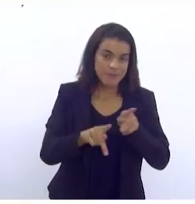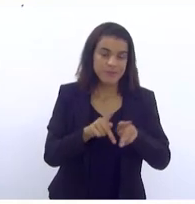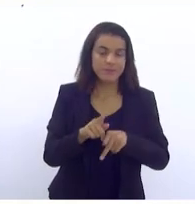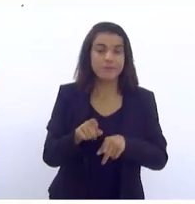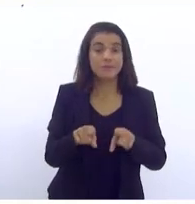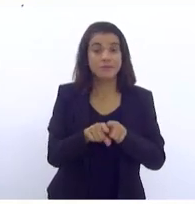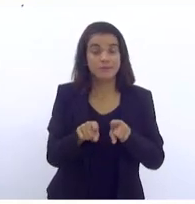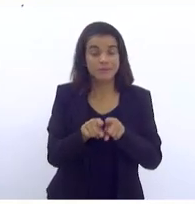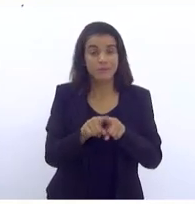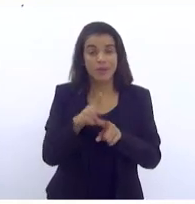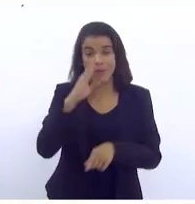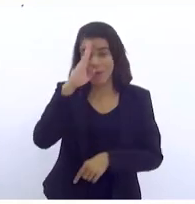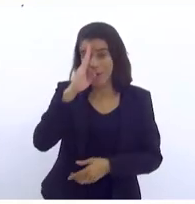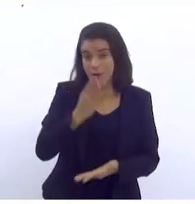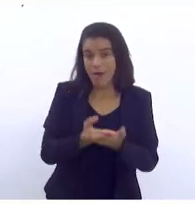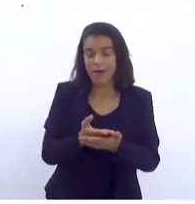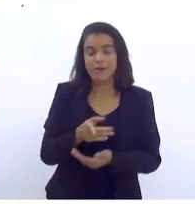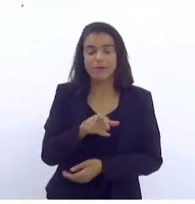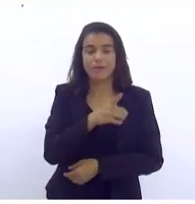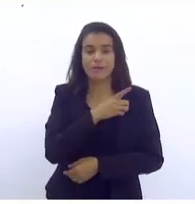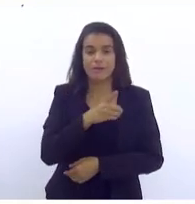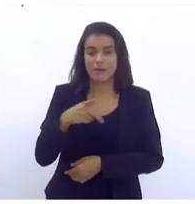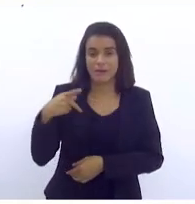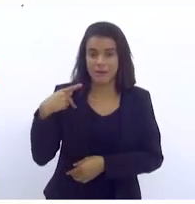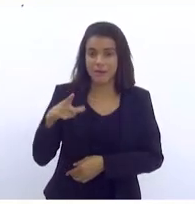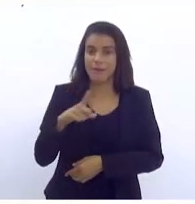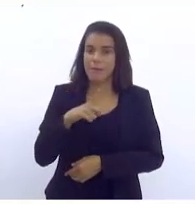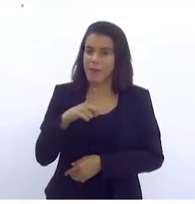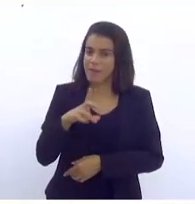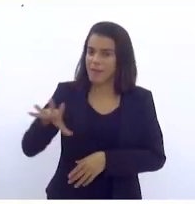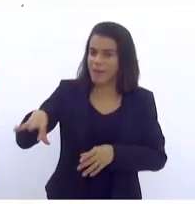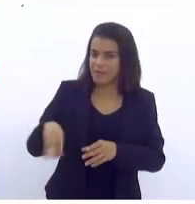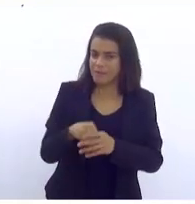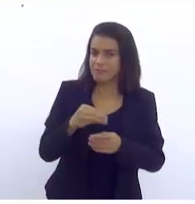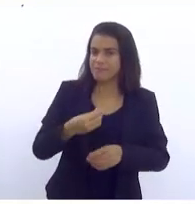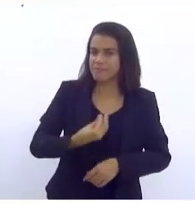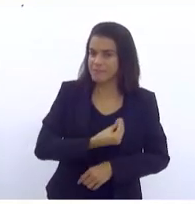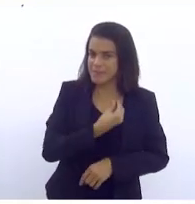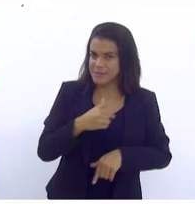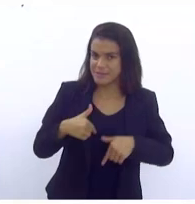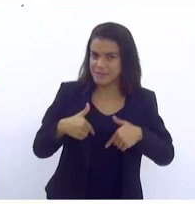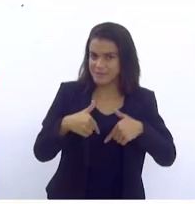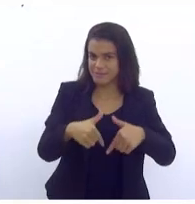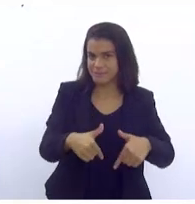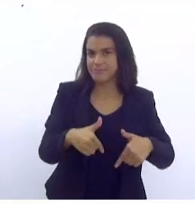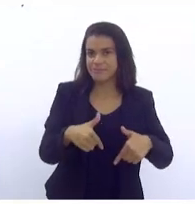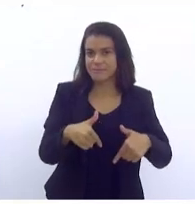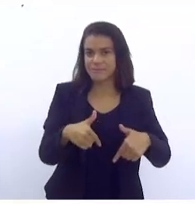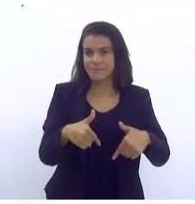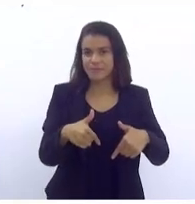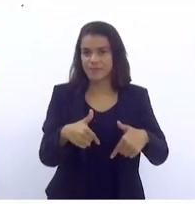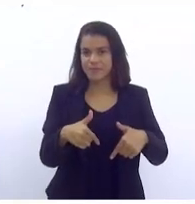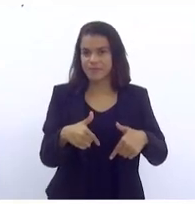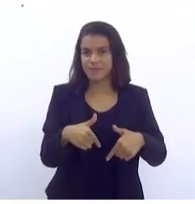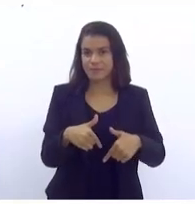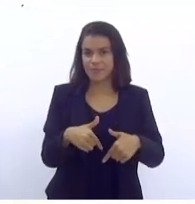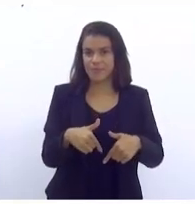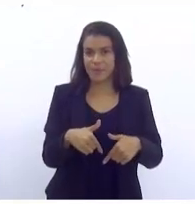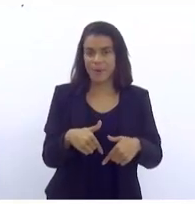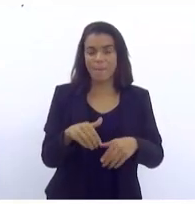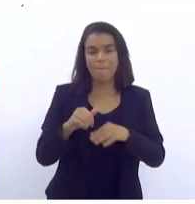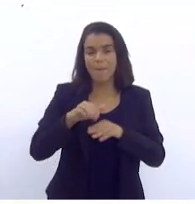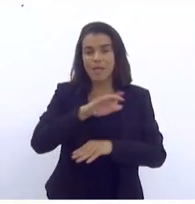acredito que que a defensoria também e eh tem espaço e e participe além né da sua atuação eh eh eh